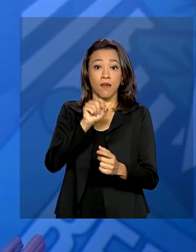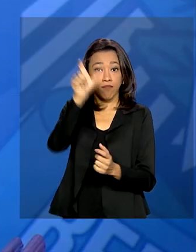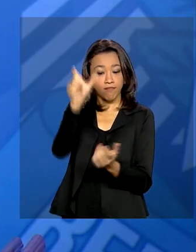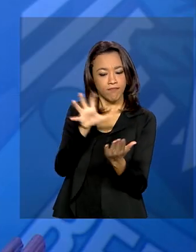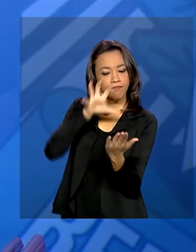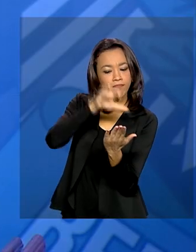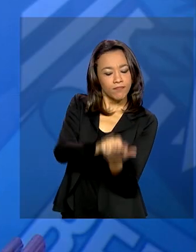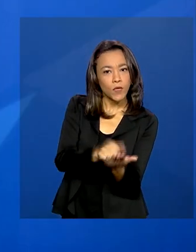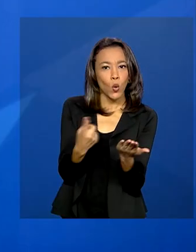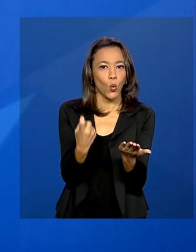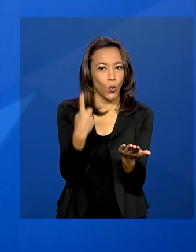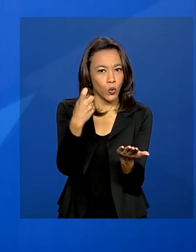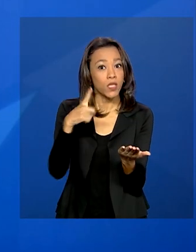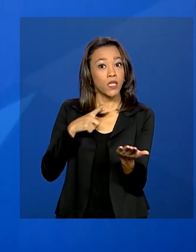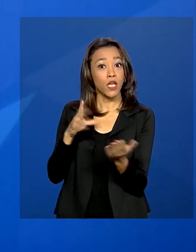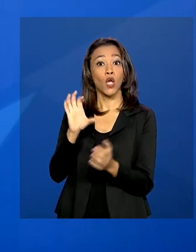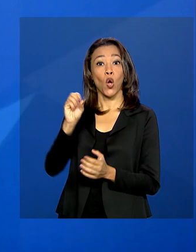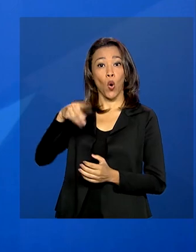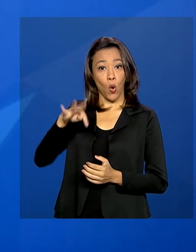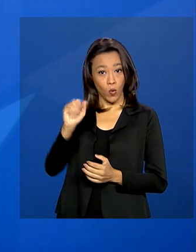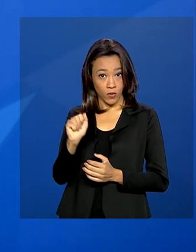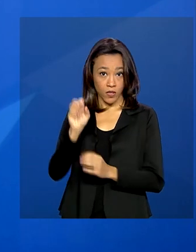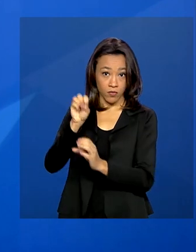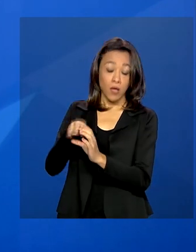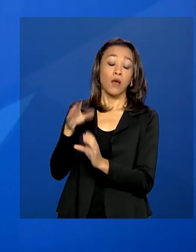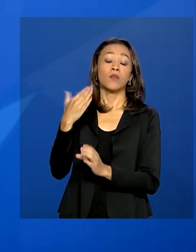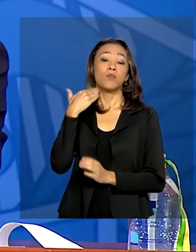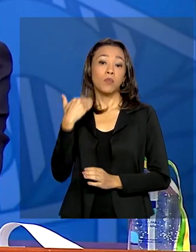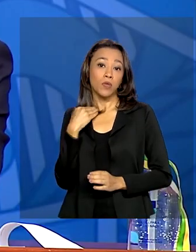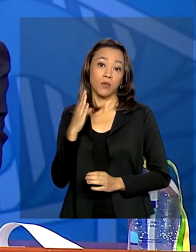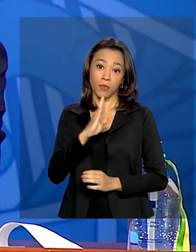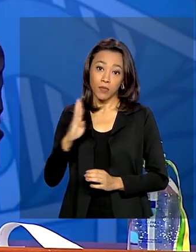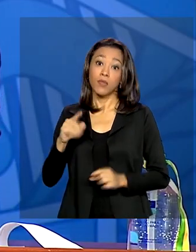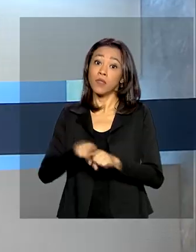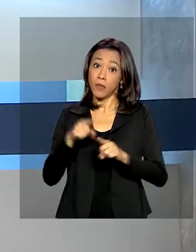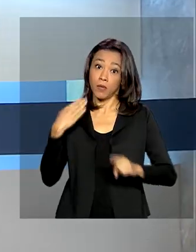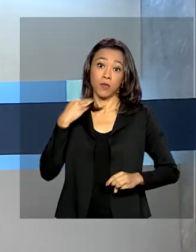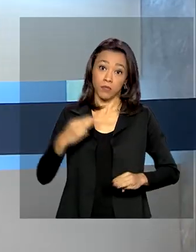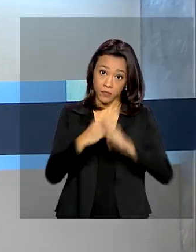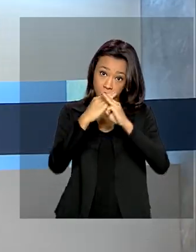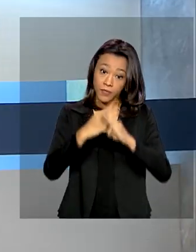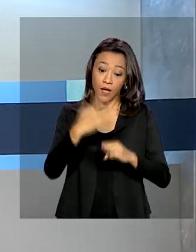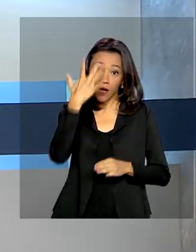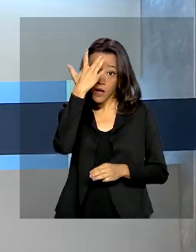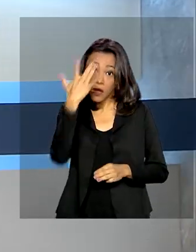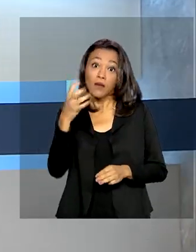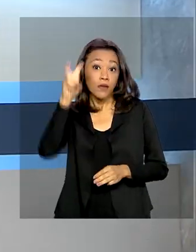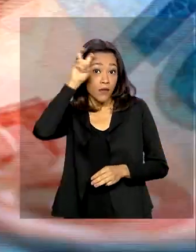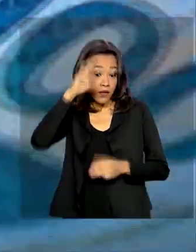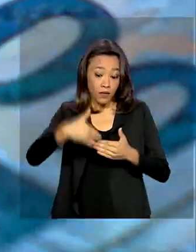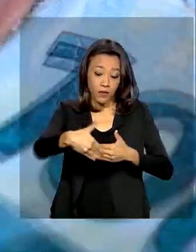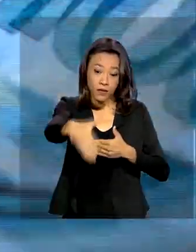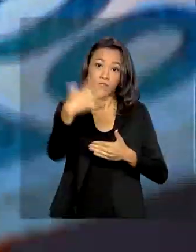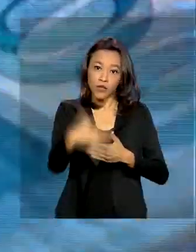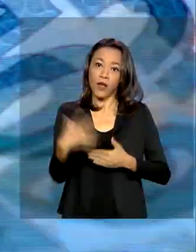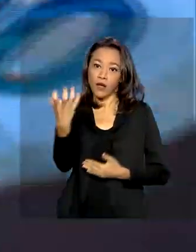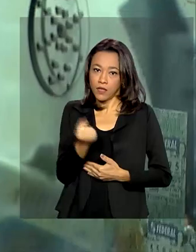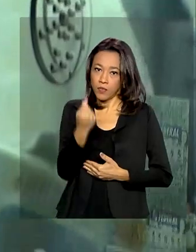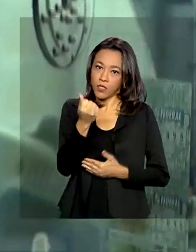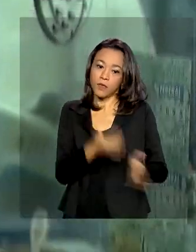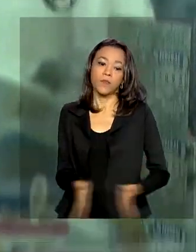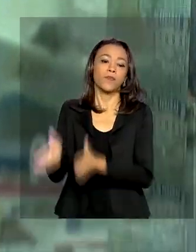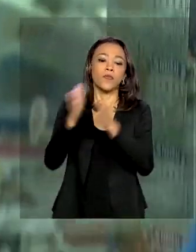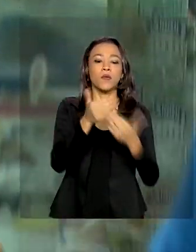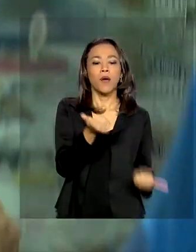no cadastro único e tem conta na caixa ou no banco do brasil já recebe nesta quinta-feira e para ajudar no orçamento do